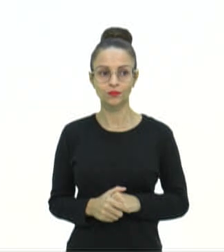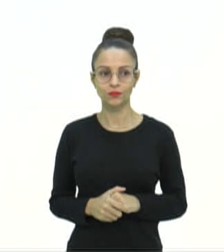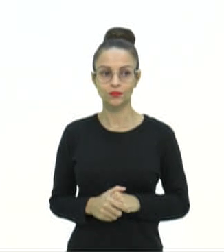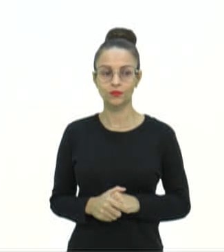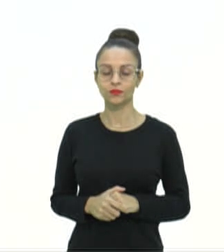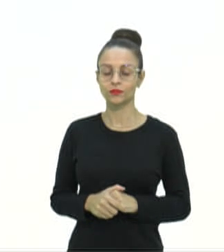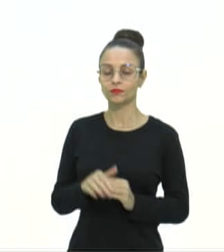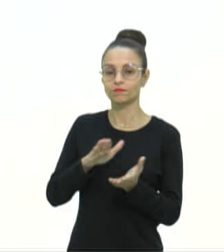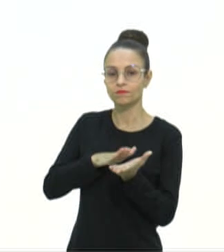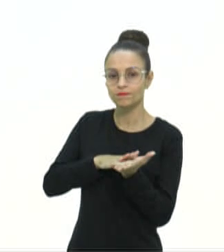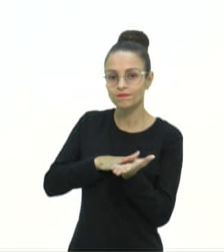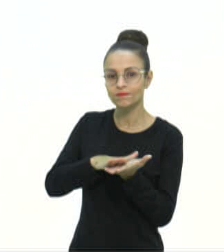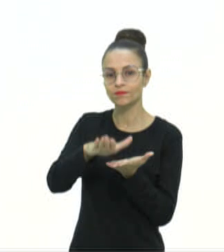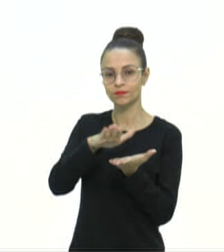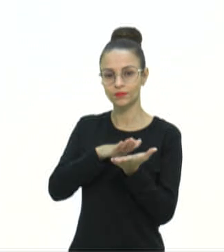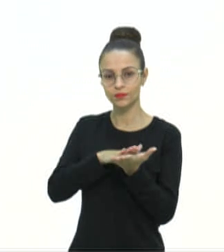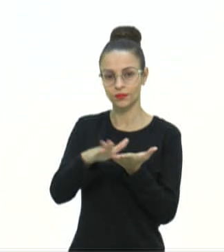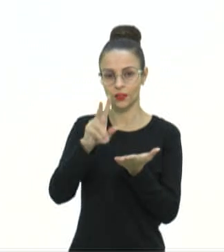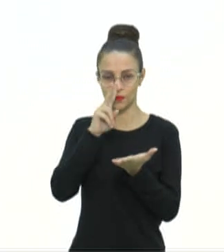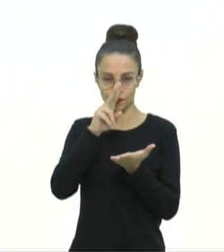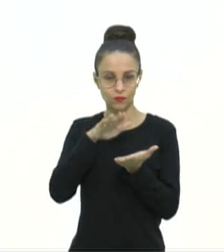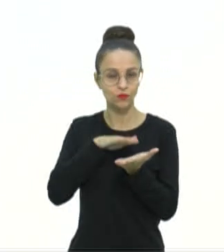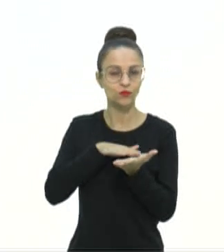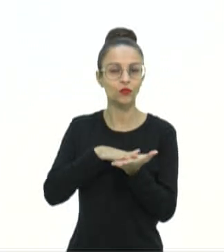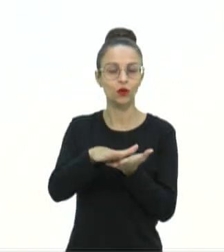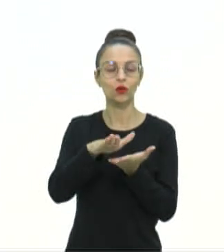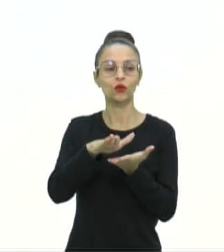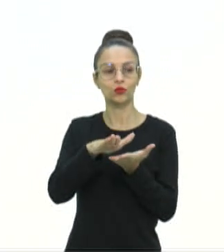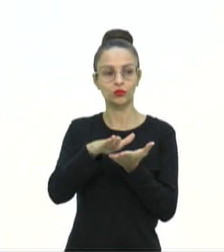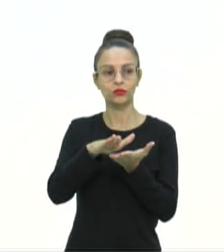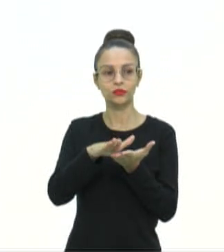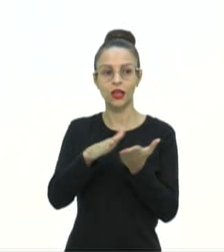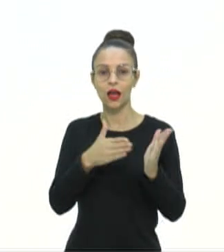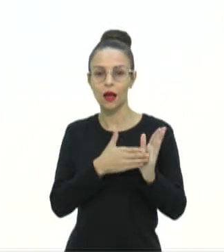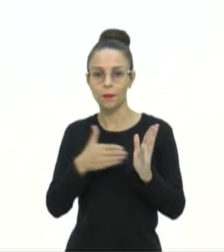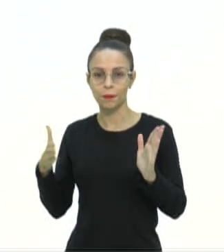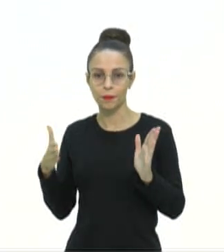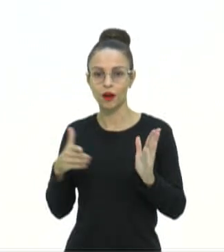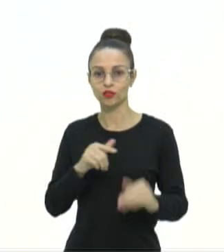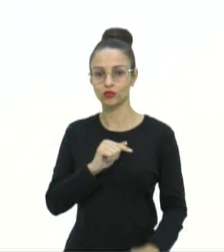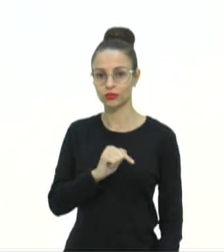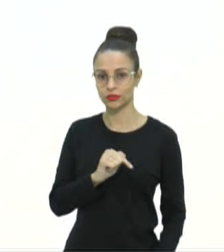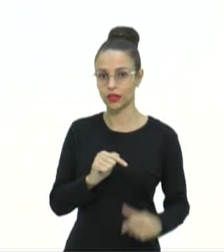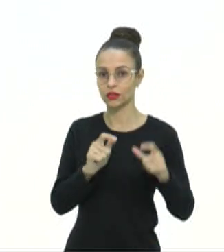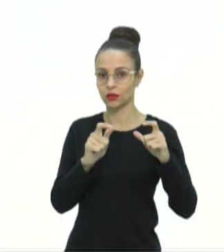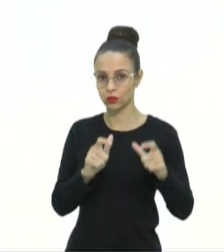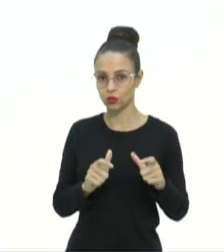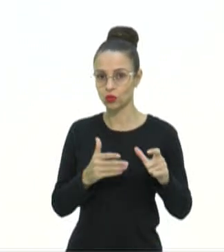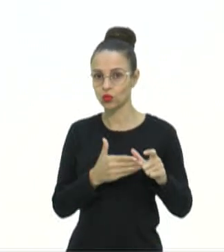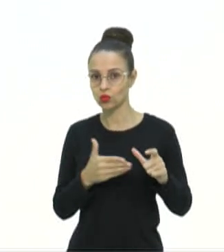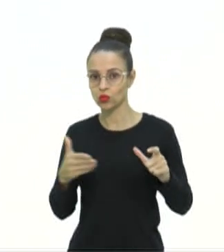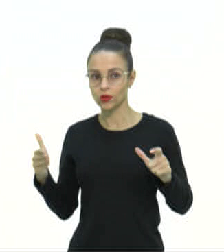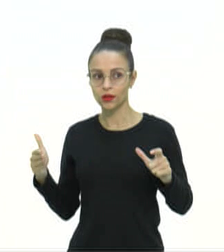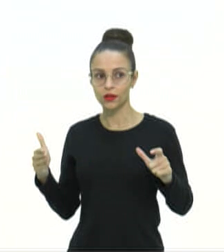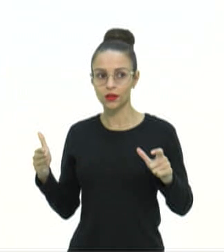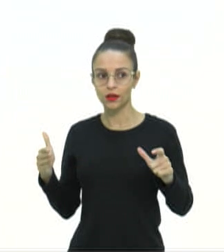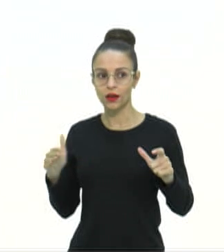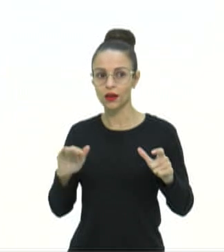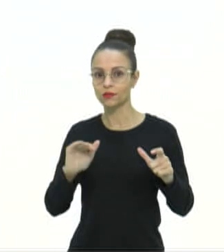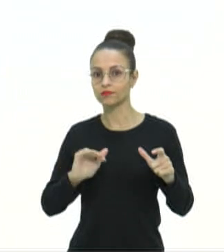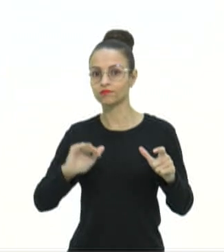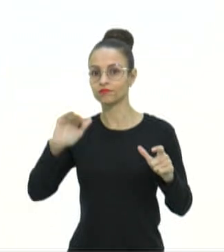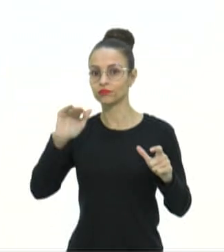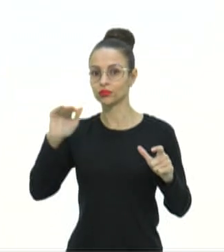de atrito que deve atuar no carrinho a partir da posição X igual a 7 para levá-lo ao repouso